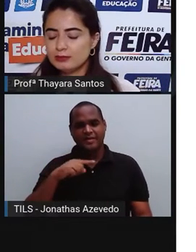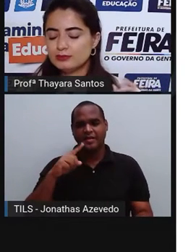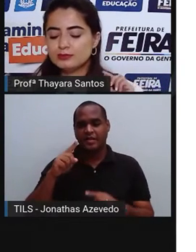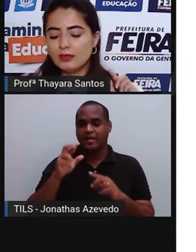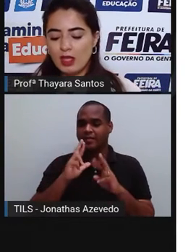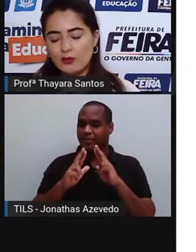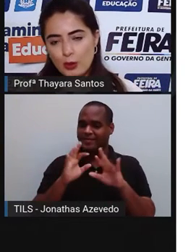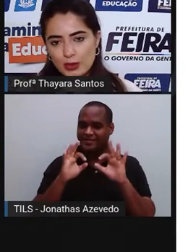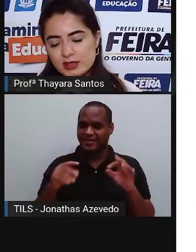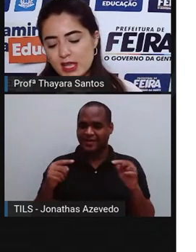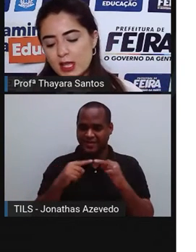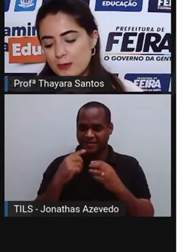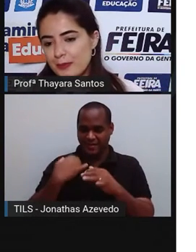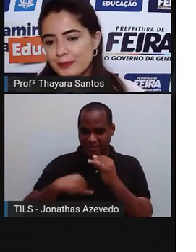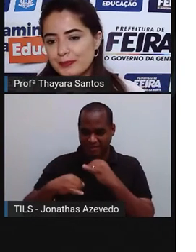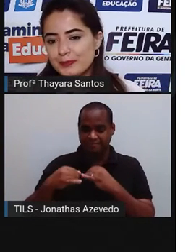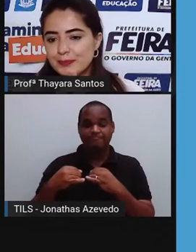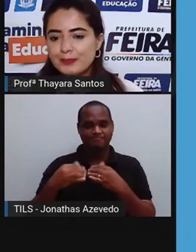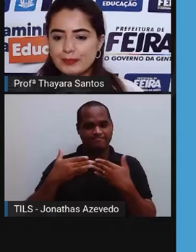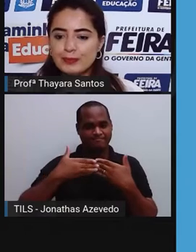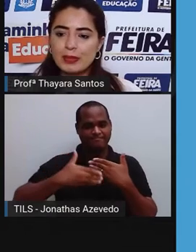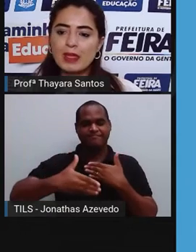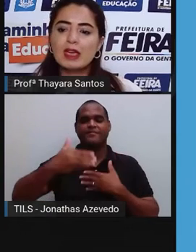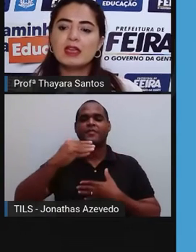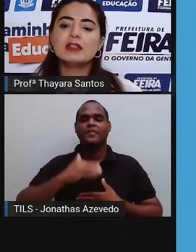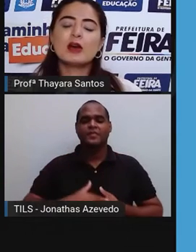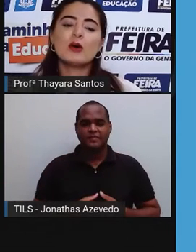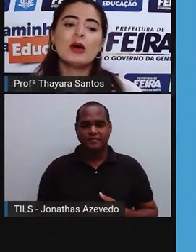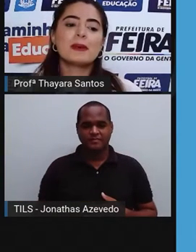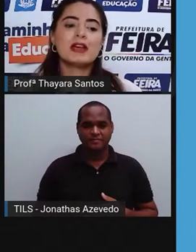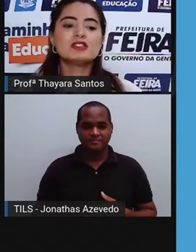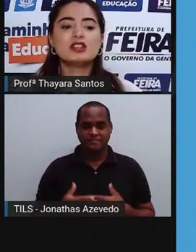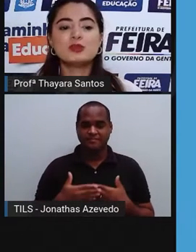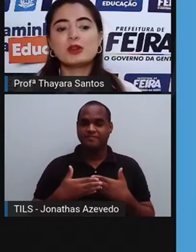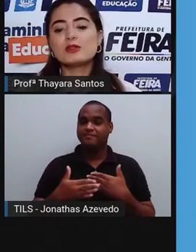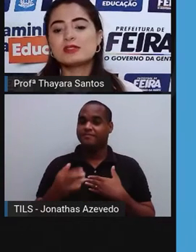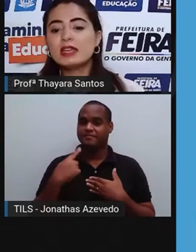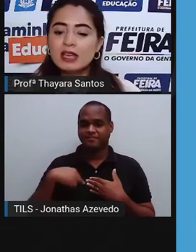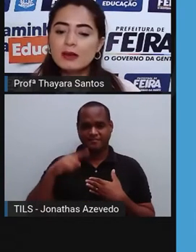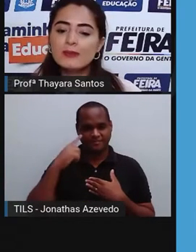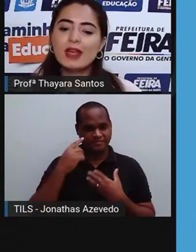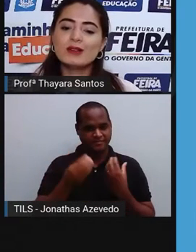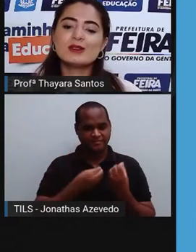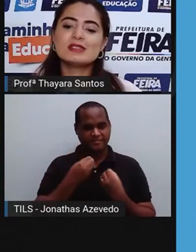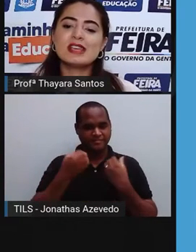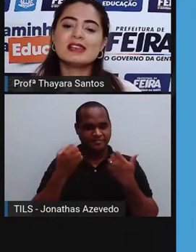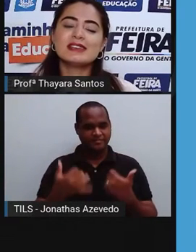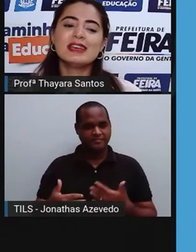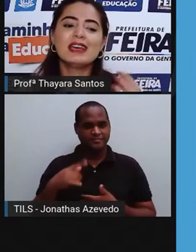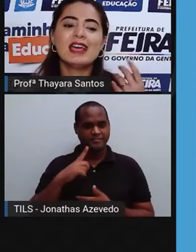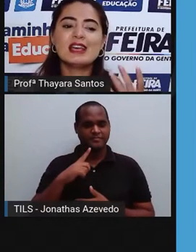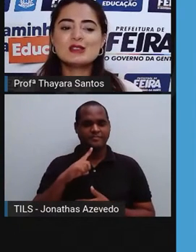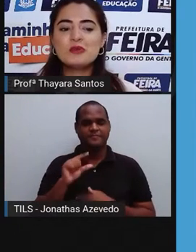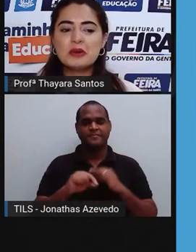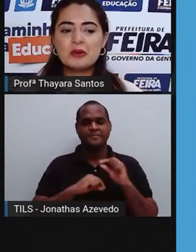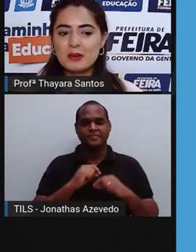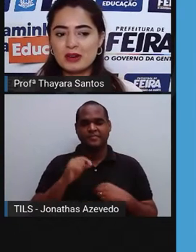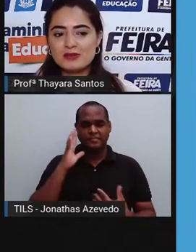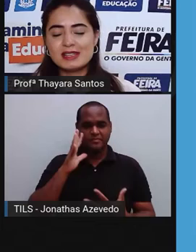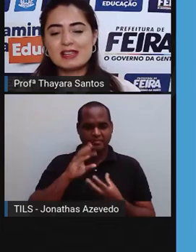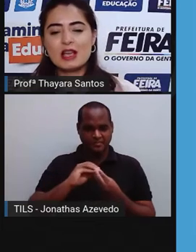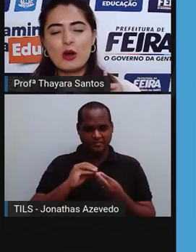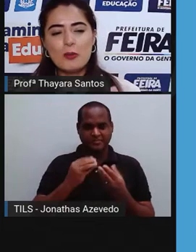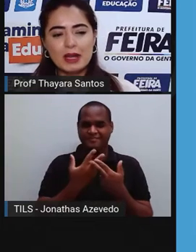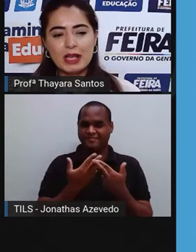química? Vamos prosseguir. Então, para a gente prosseguir, eu trouxe esse resuminho aí